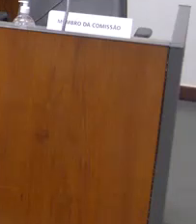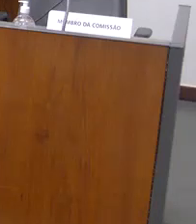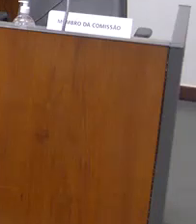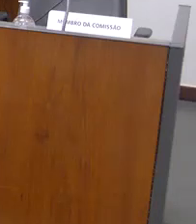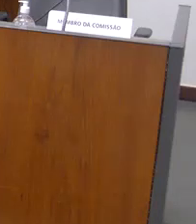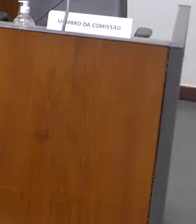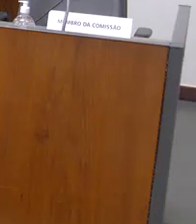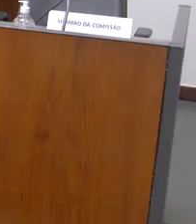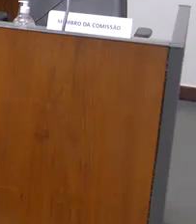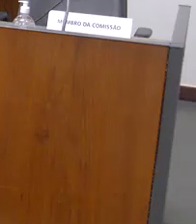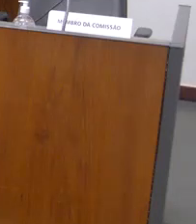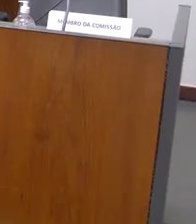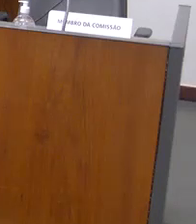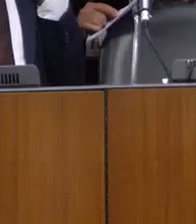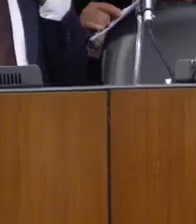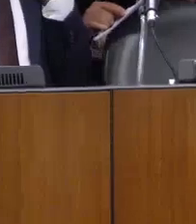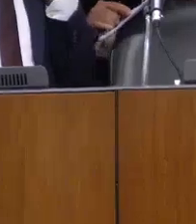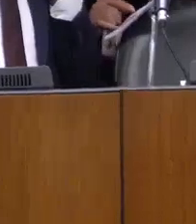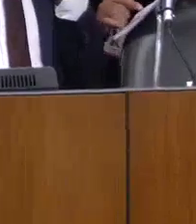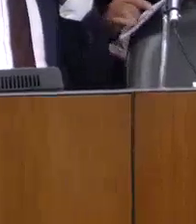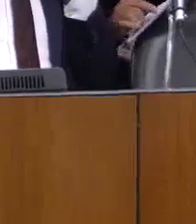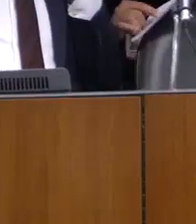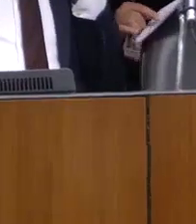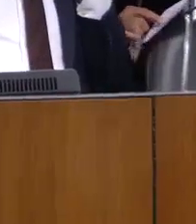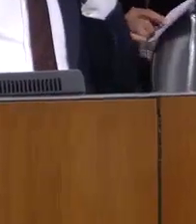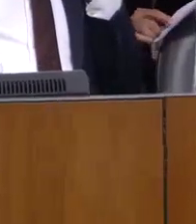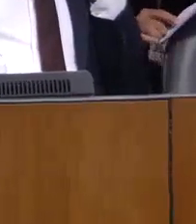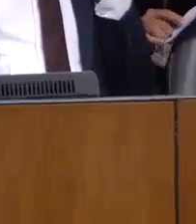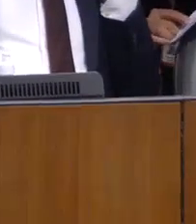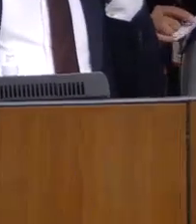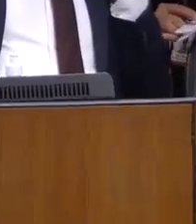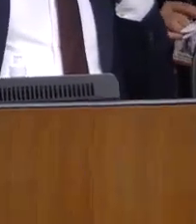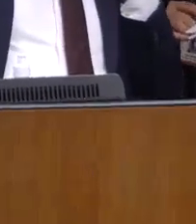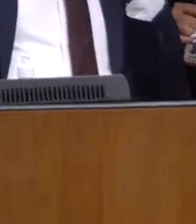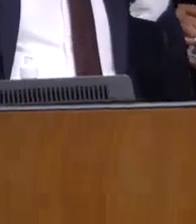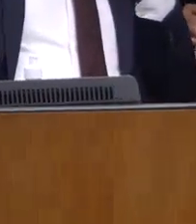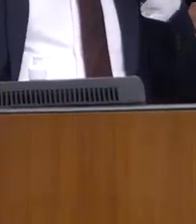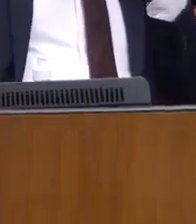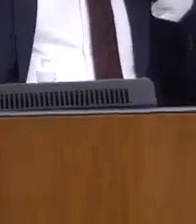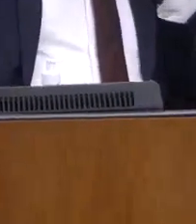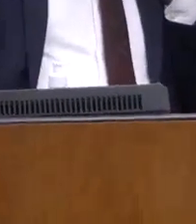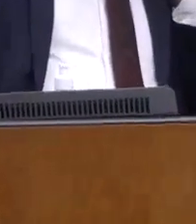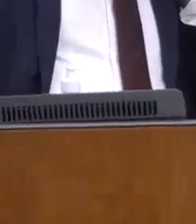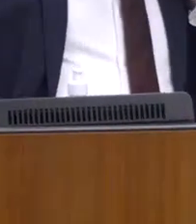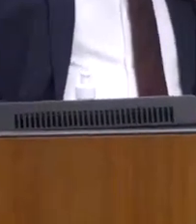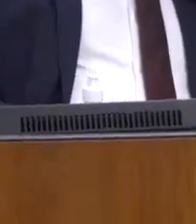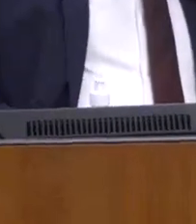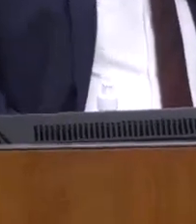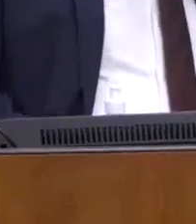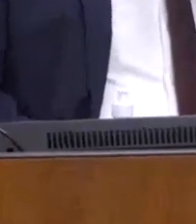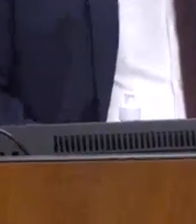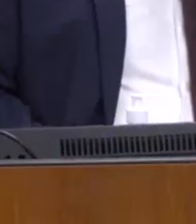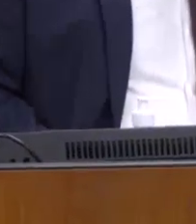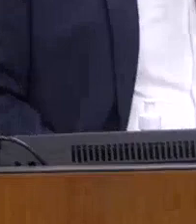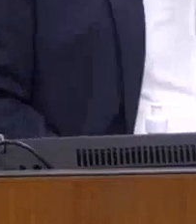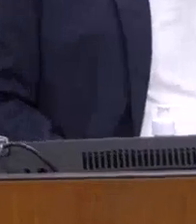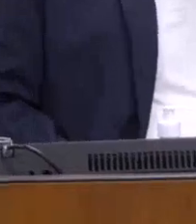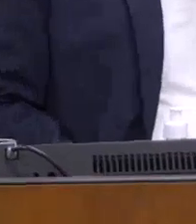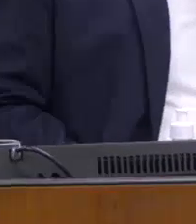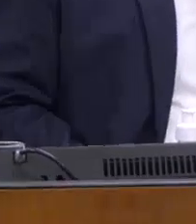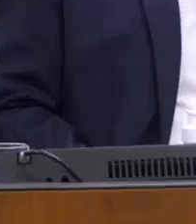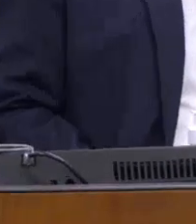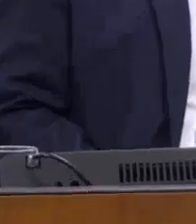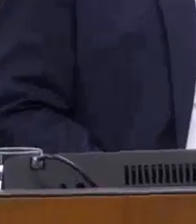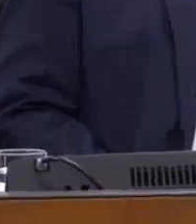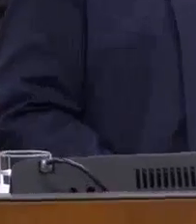presidência suspende os trabalhos para o Cleiton, que é presidente da Comissão de Cultura, a deputada